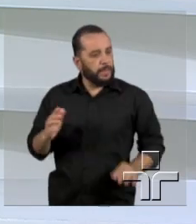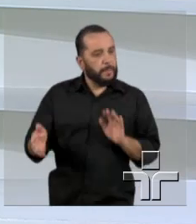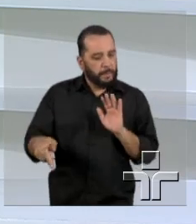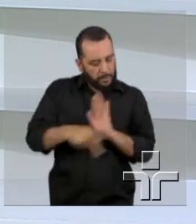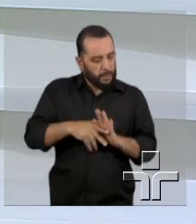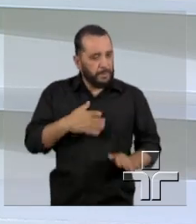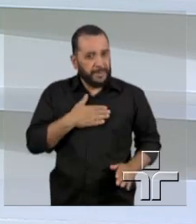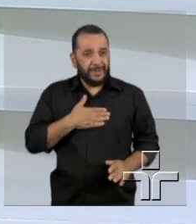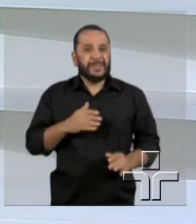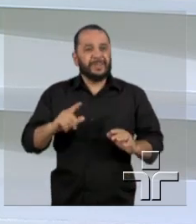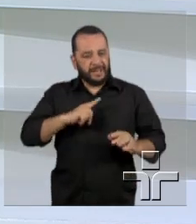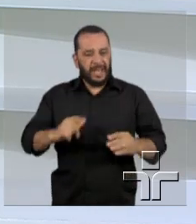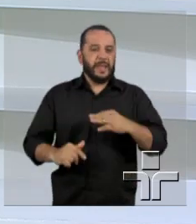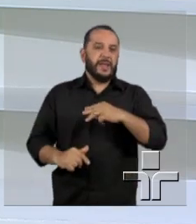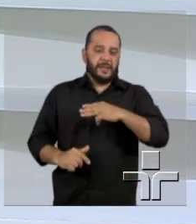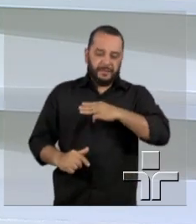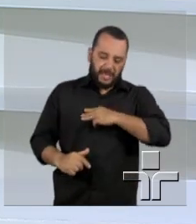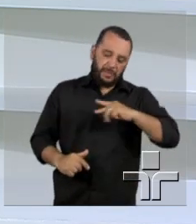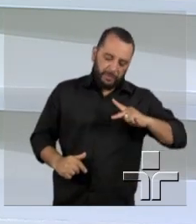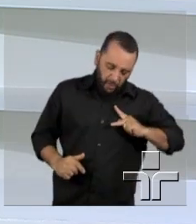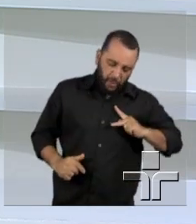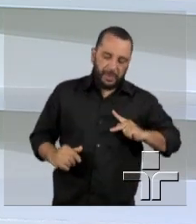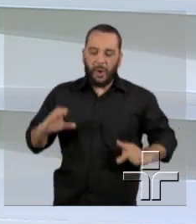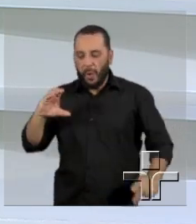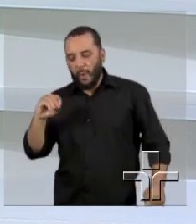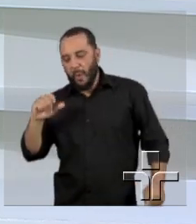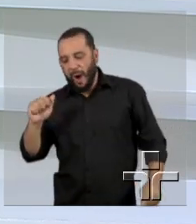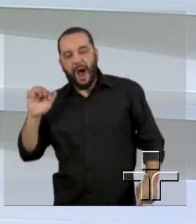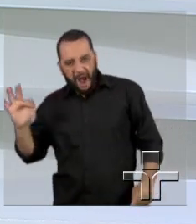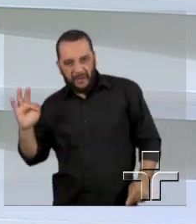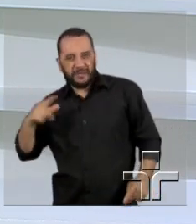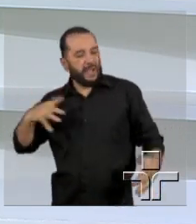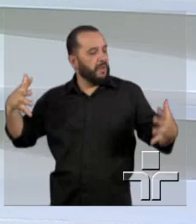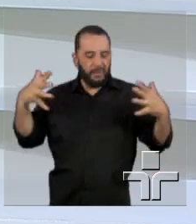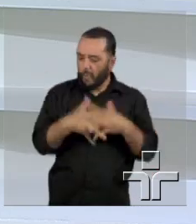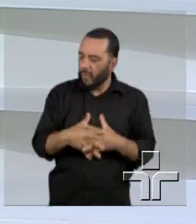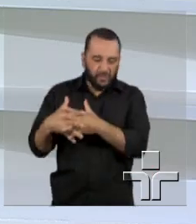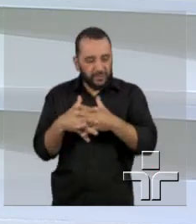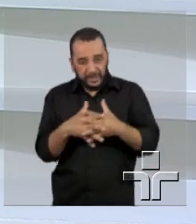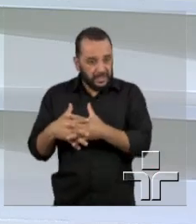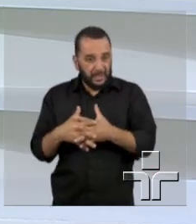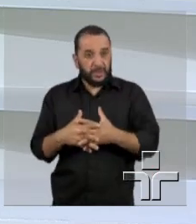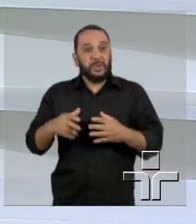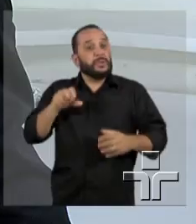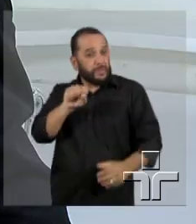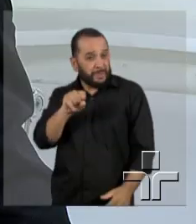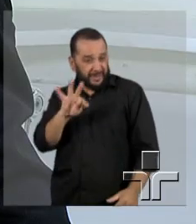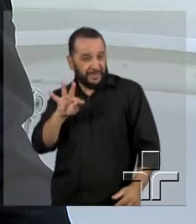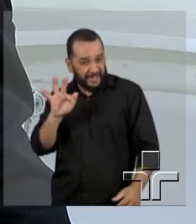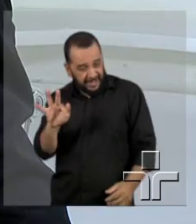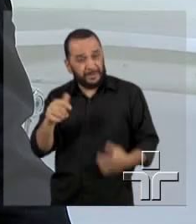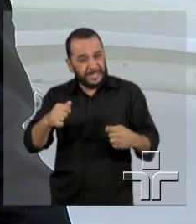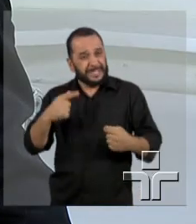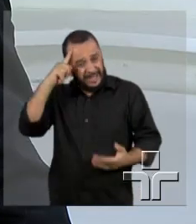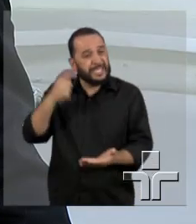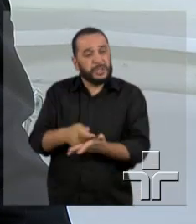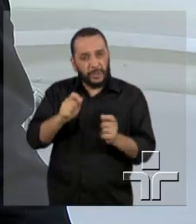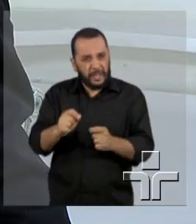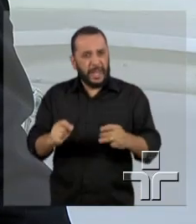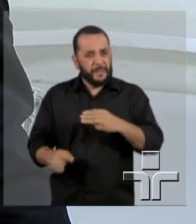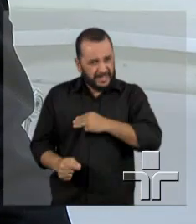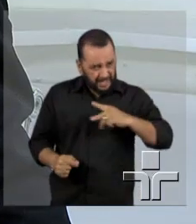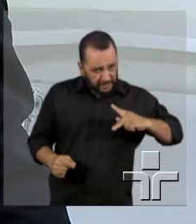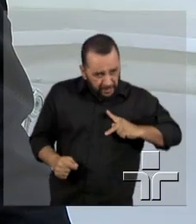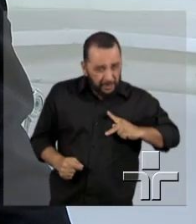confusão, o Ministério Público, AF. O que o Supremo tem que decidir na ação de mérito, que já devia ter decidido, é se o Ministério Público pode ou não